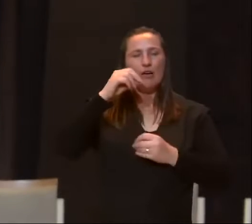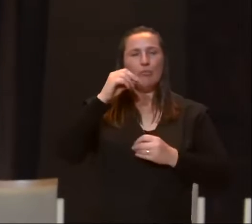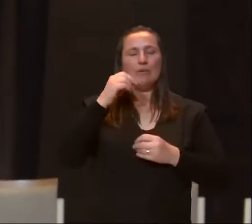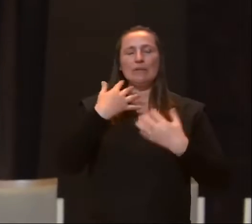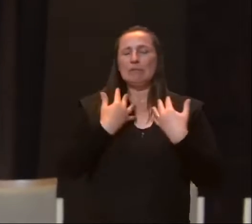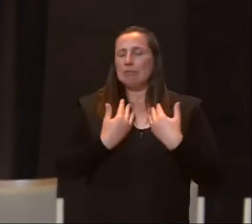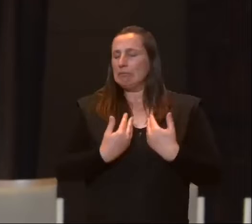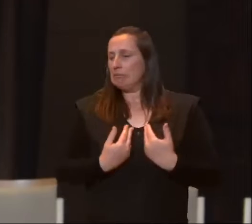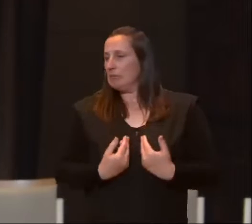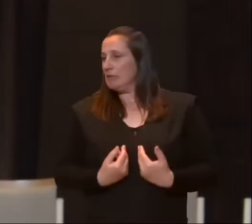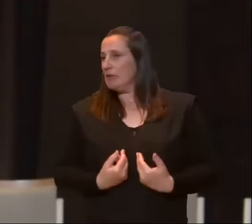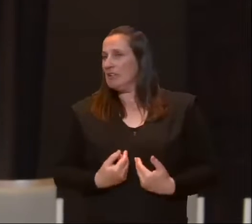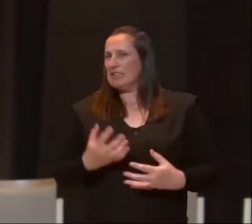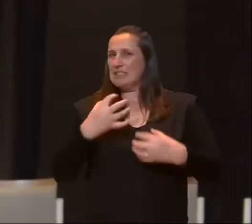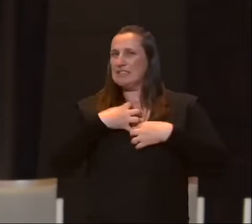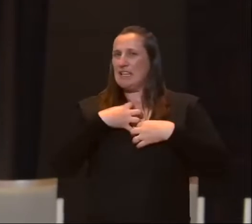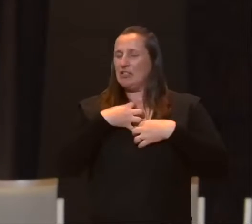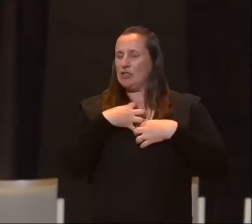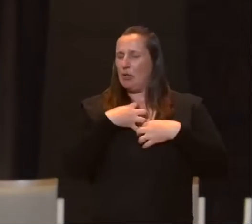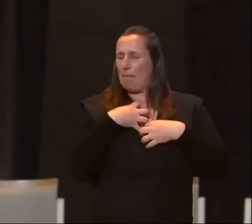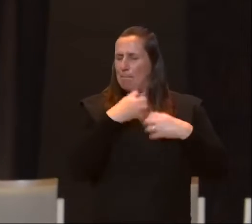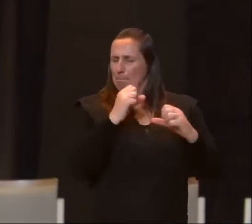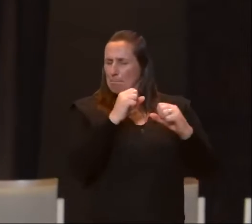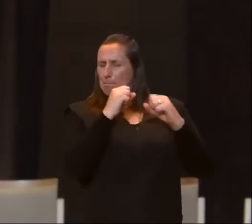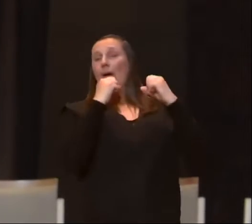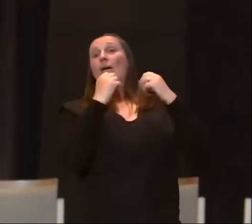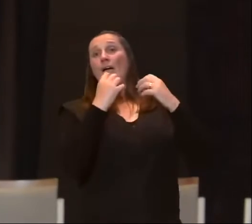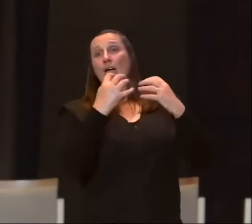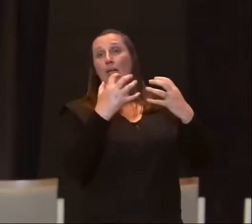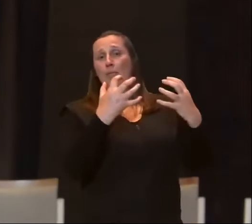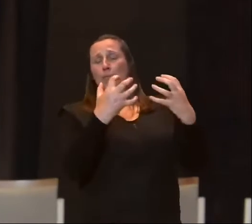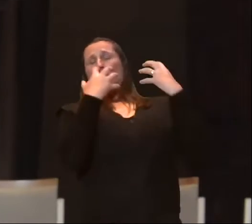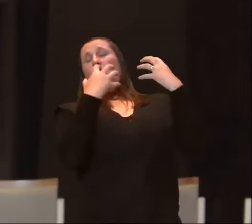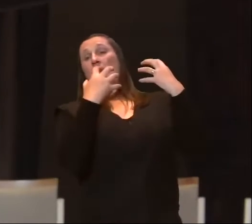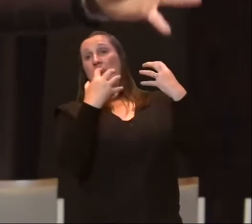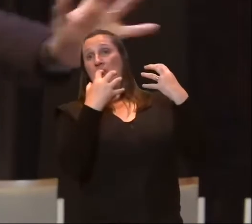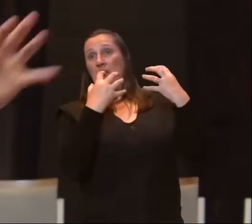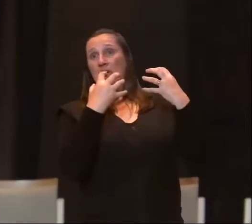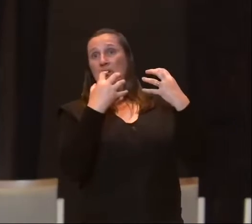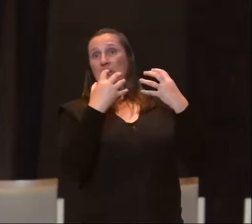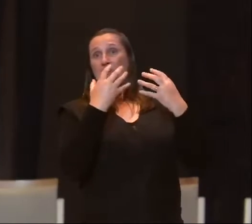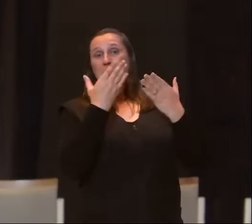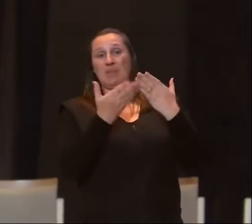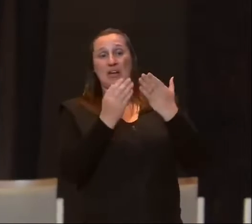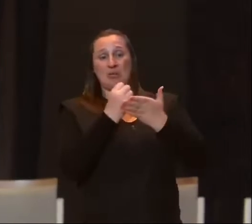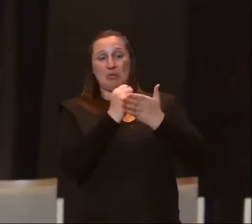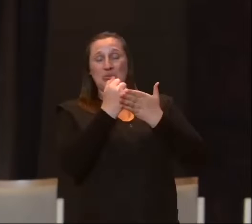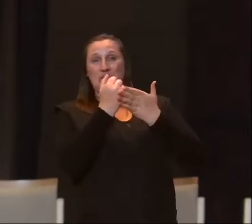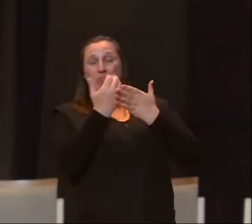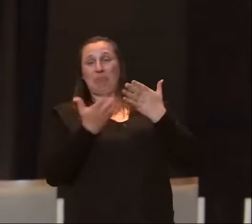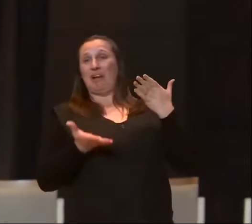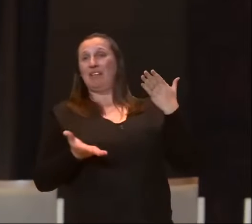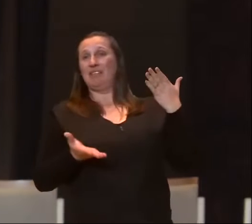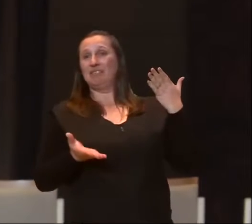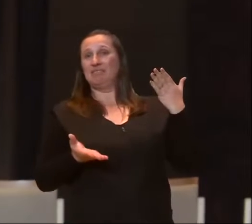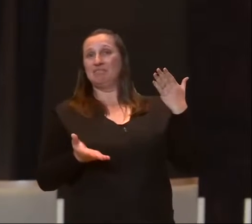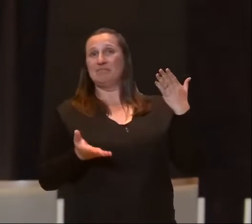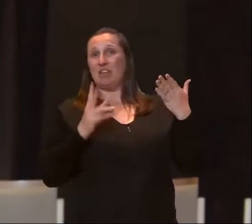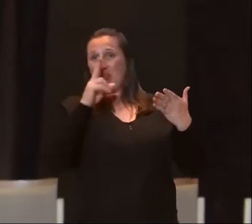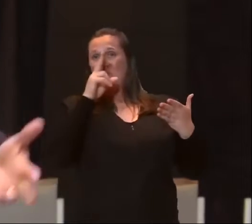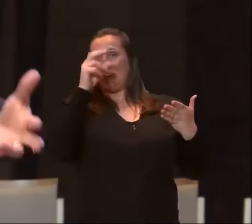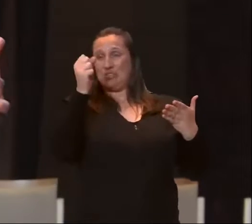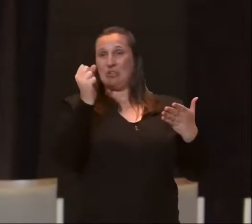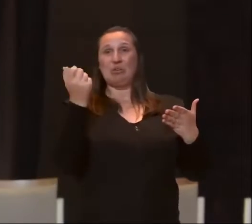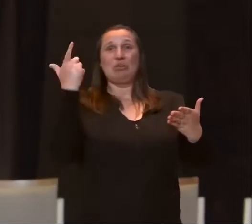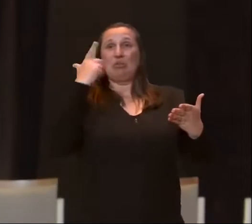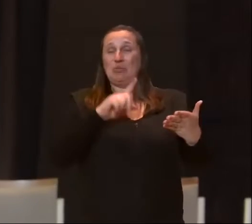gente sente um impacto de algo forte que chega, e a gente perde o controle, não consegue pôr os